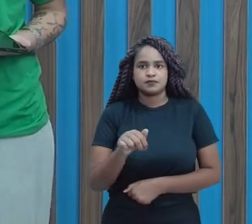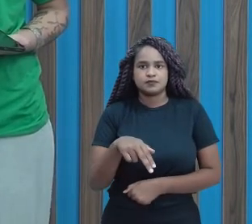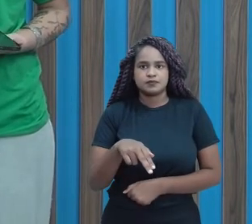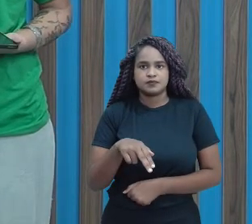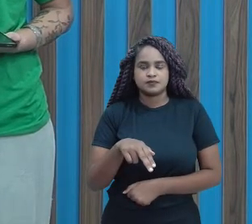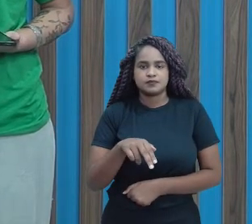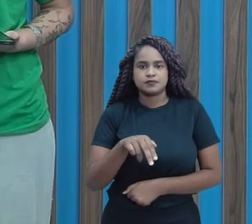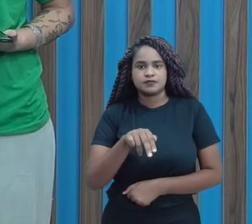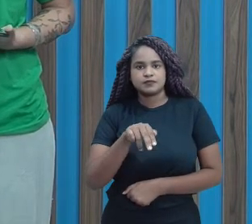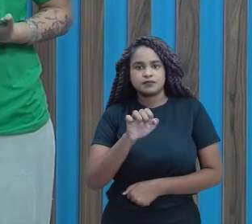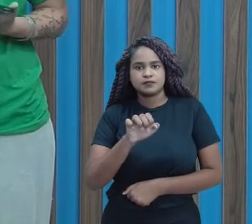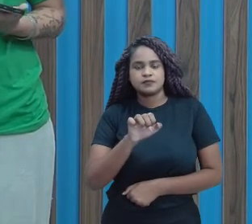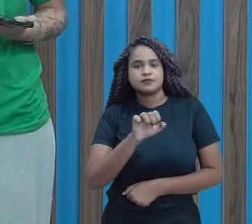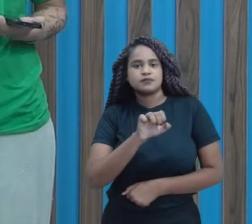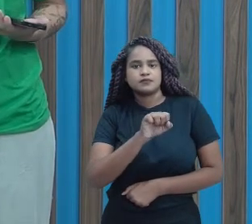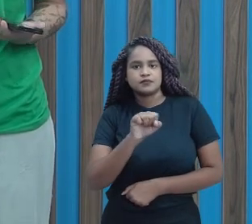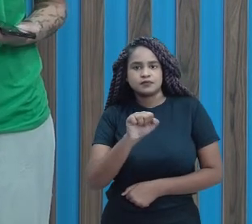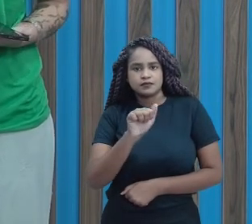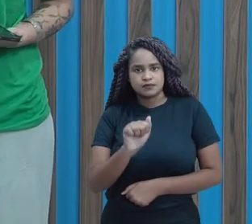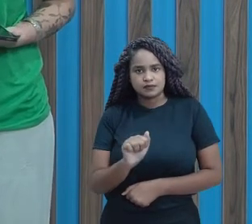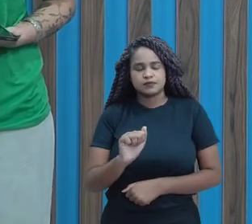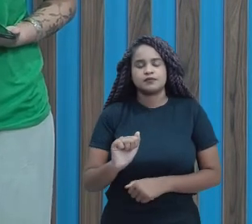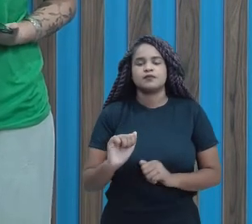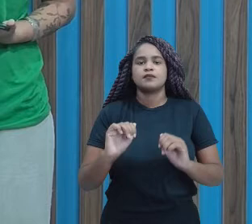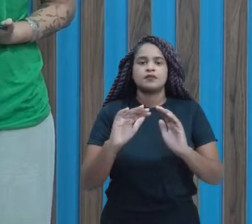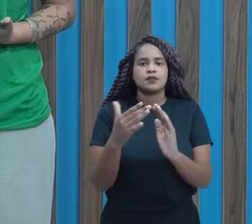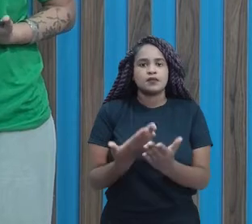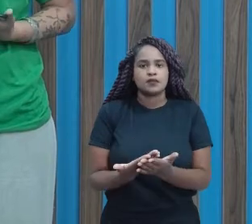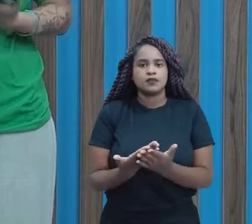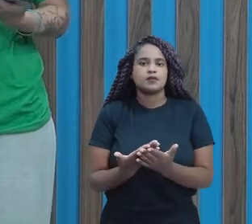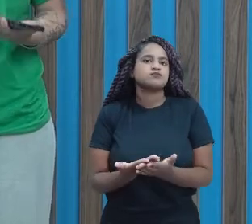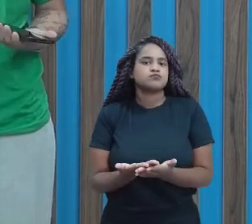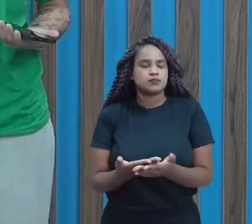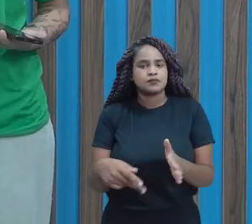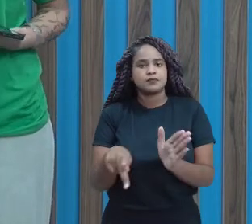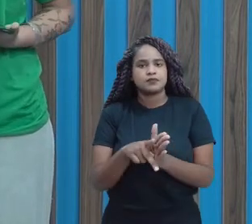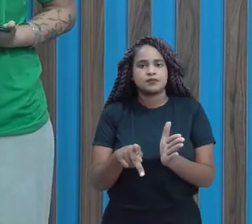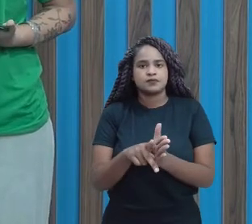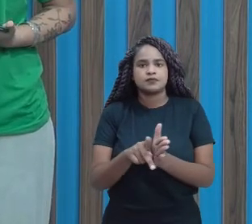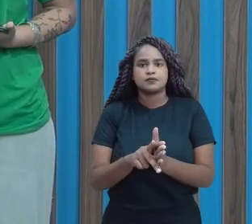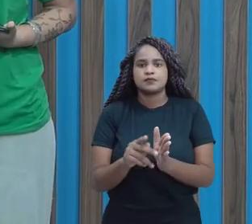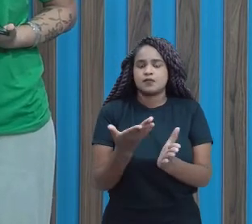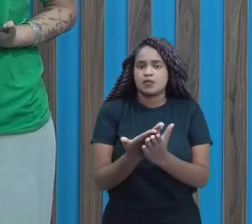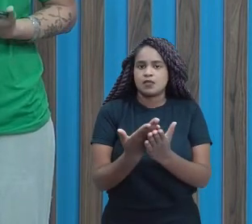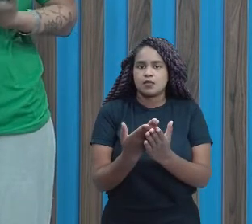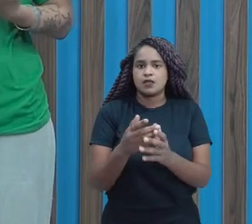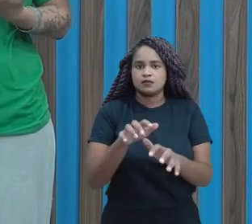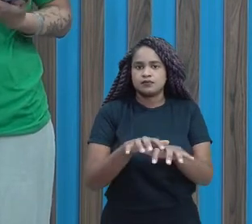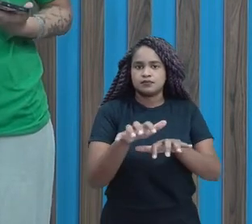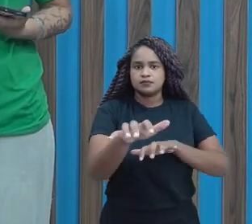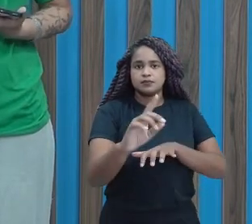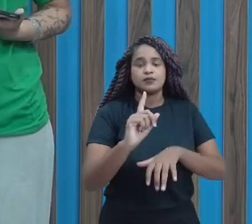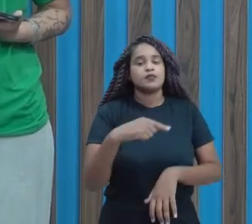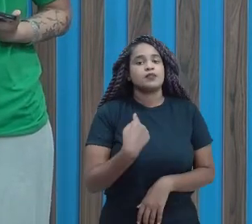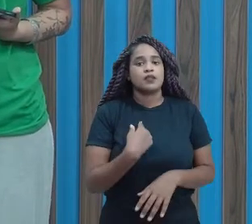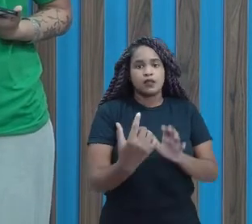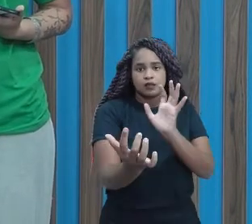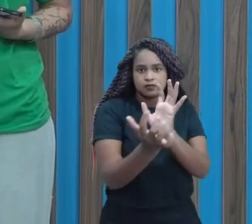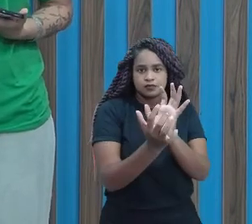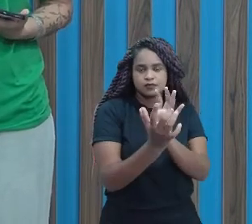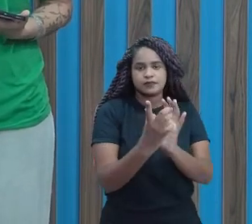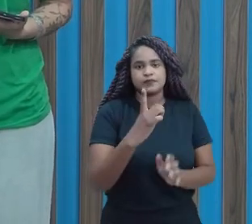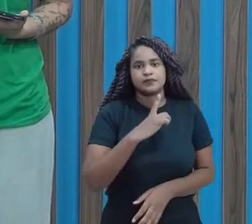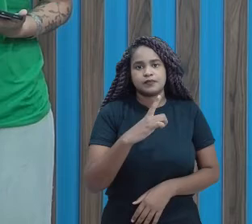para Aulas Digitais, e lembro sempre a vocês, certo, que somos uma equipe. A gente tem aqui